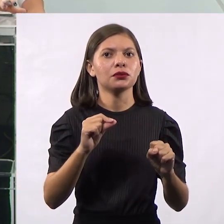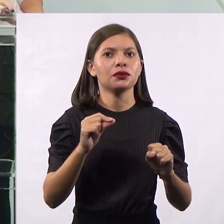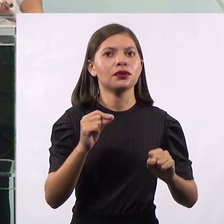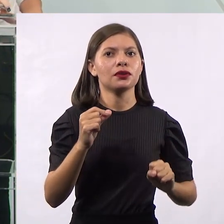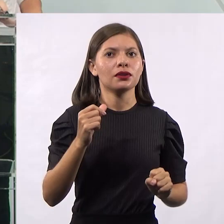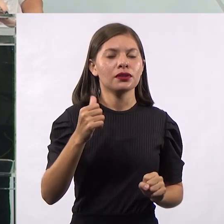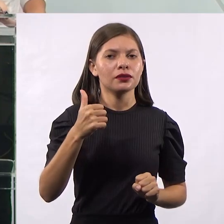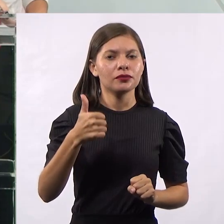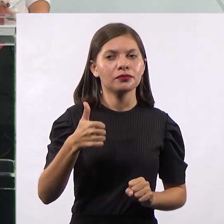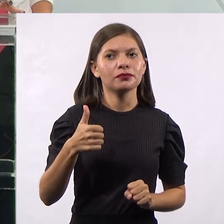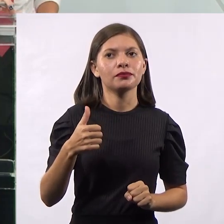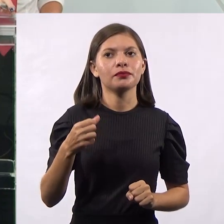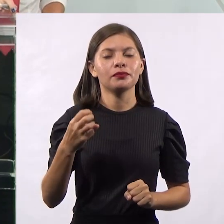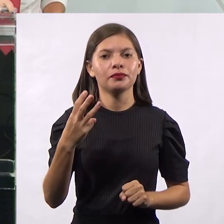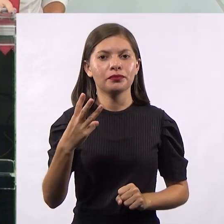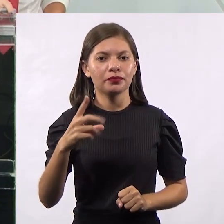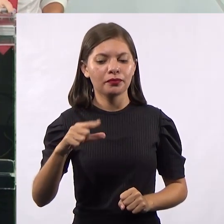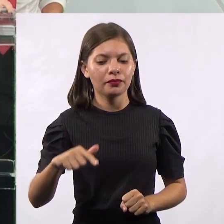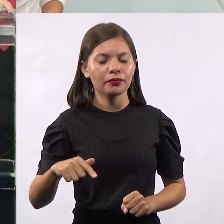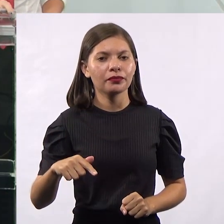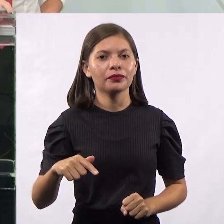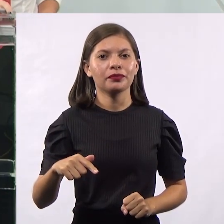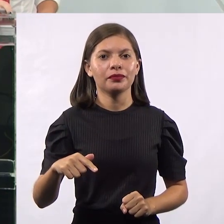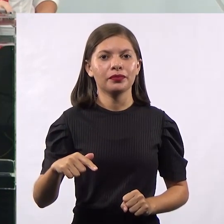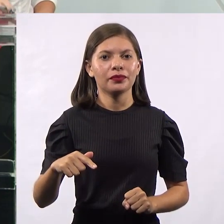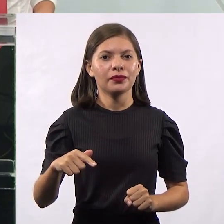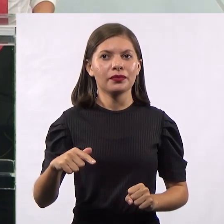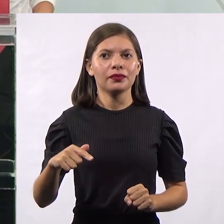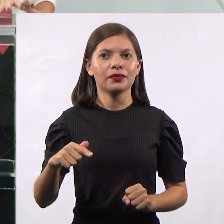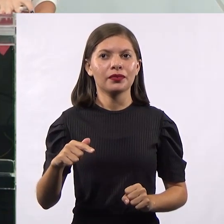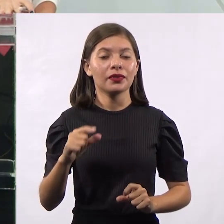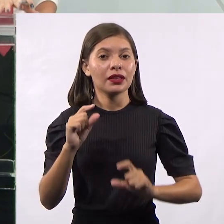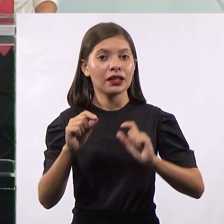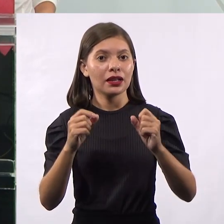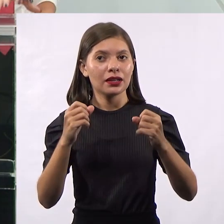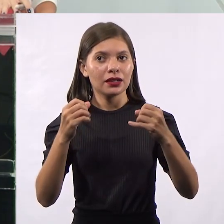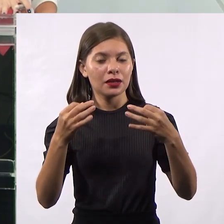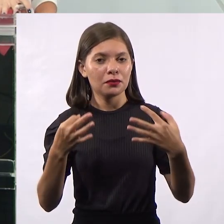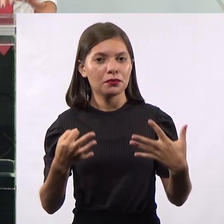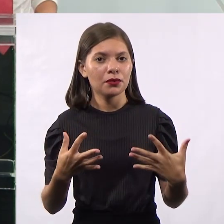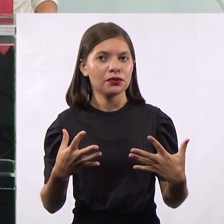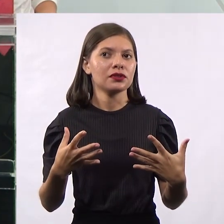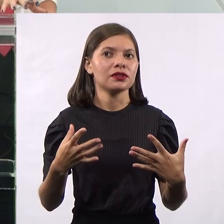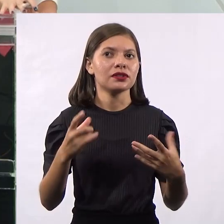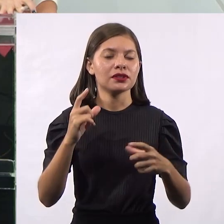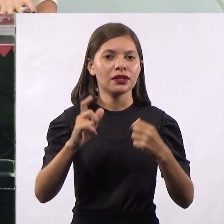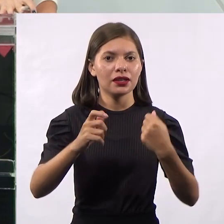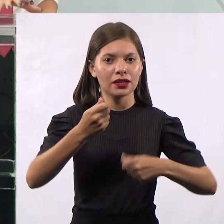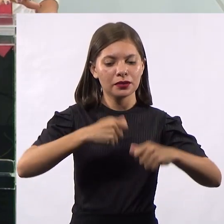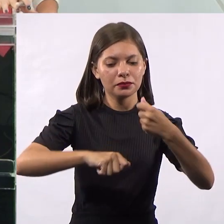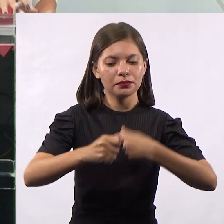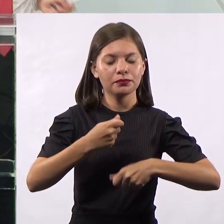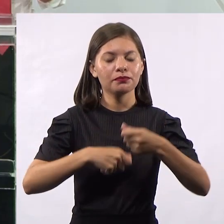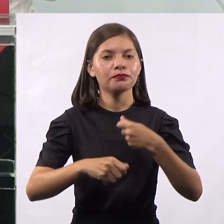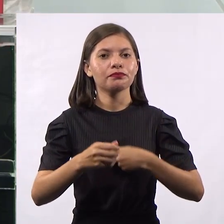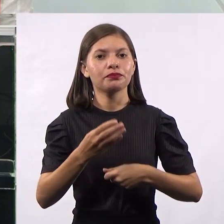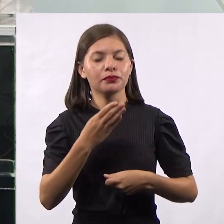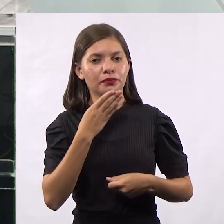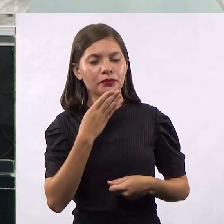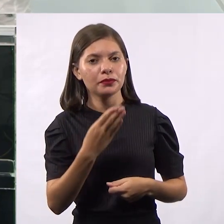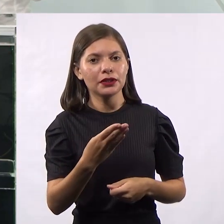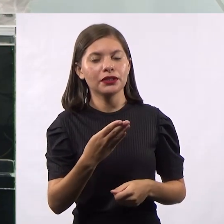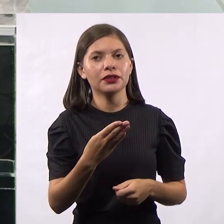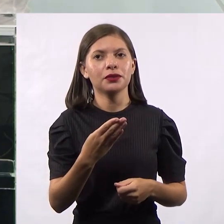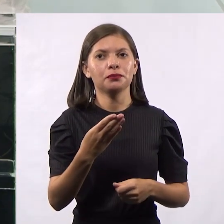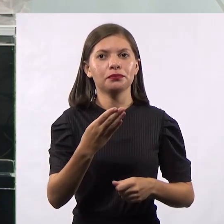artigo 137, vocês podem, então, inferir que a gente tem tanto as hipóteses que a administração pode pedir,